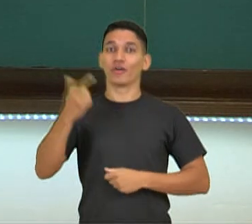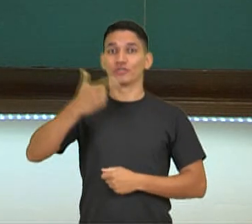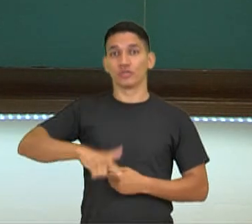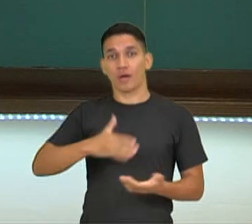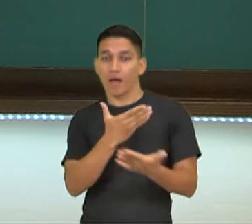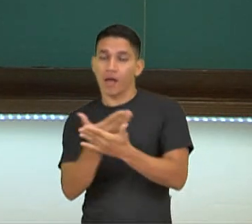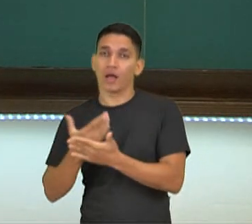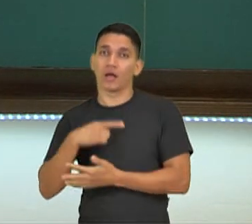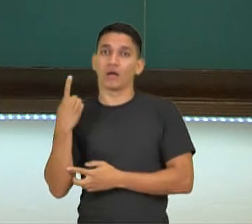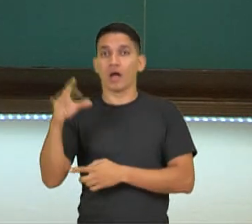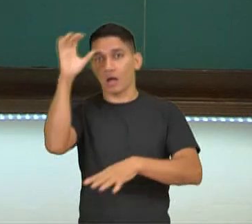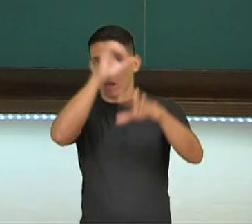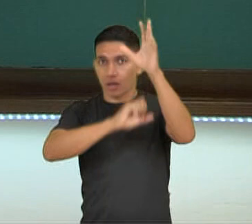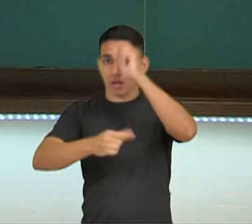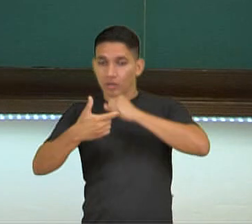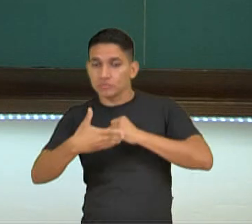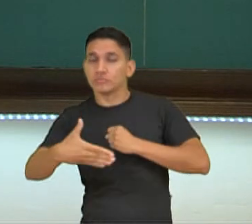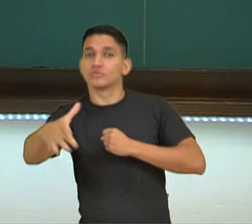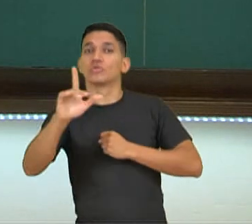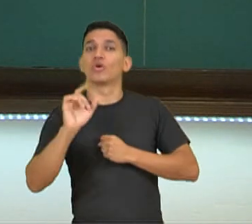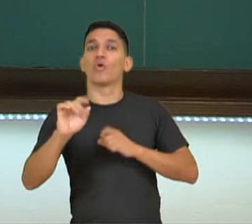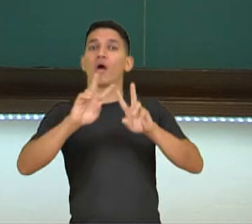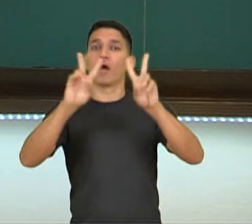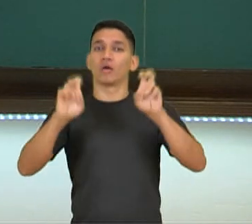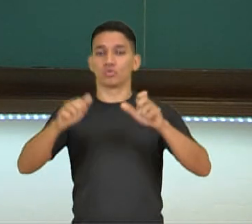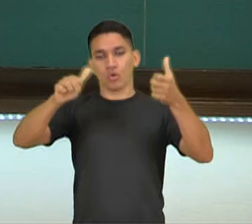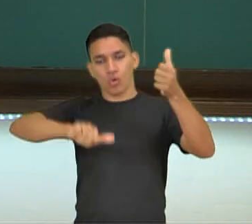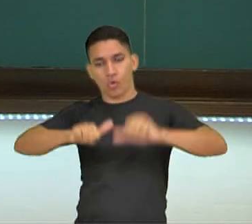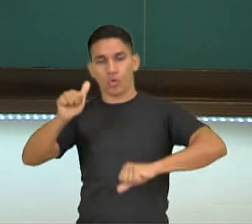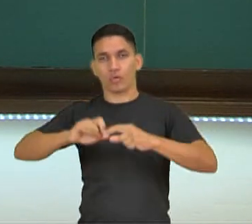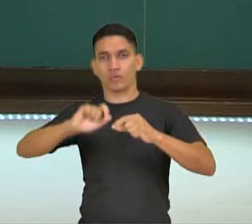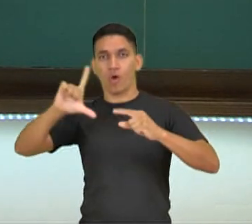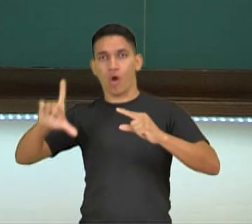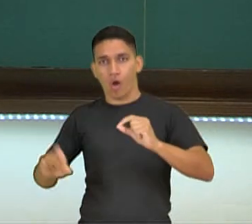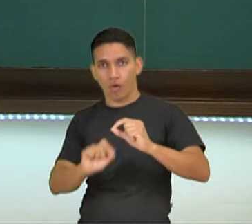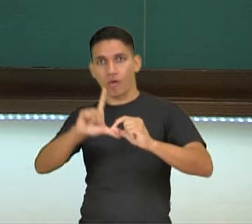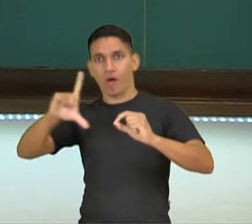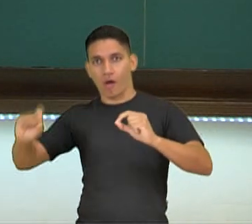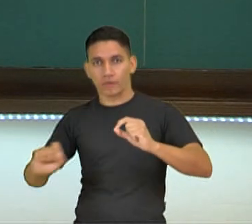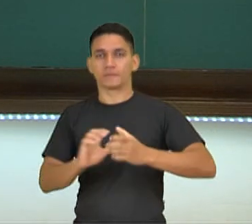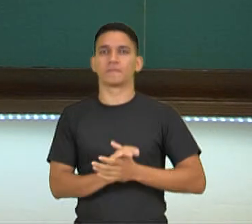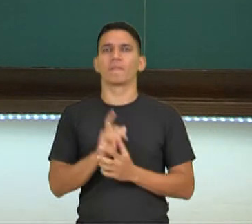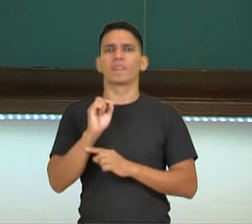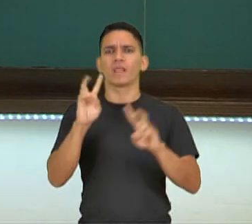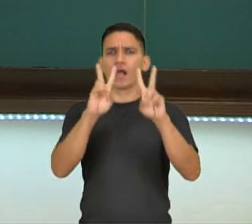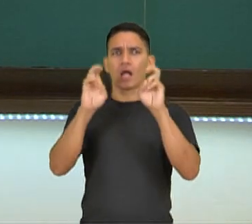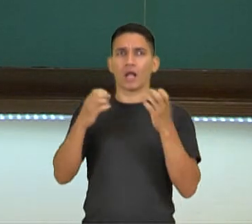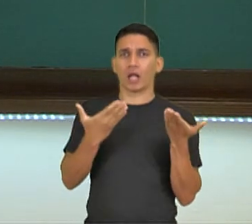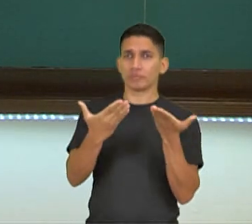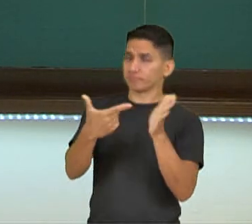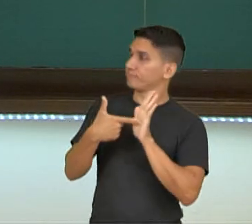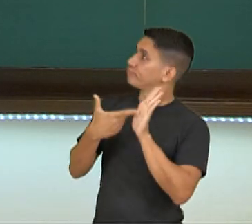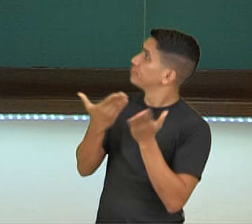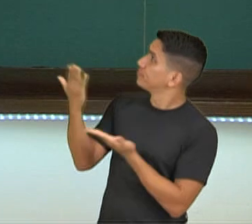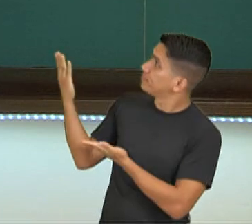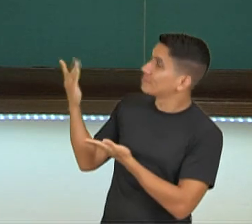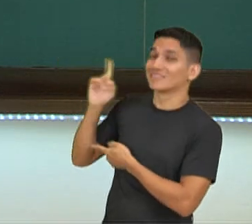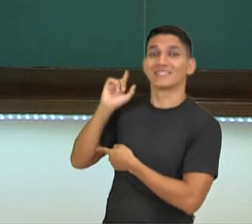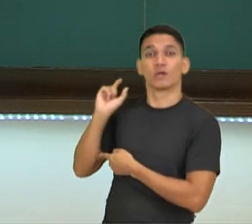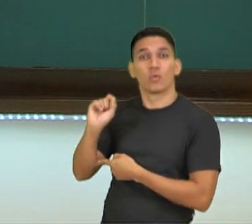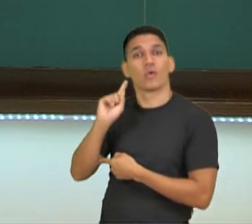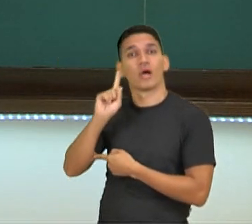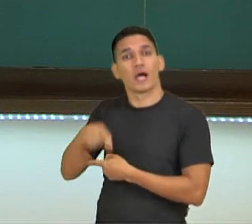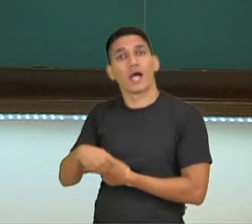vamos aprender mais sobre Química Orgânica. Nesta em questão, nós vamos